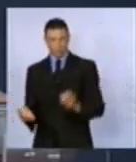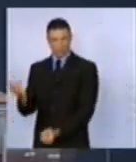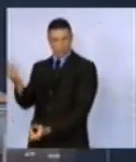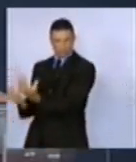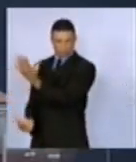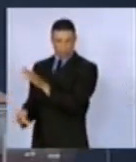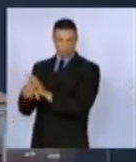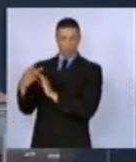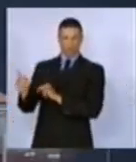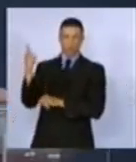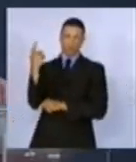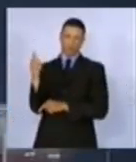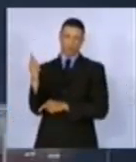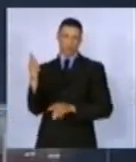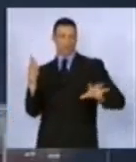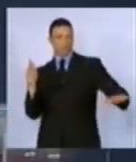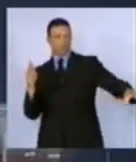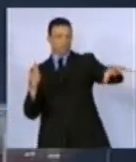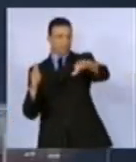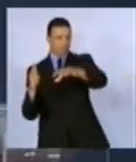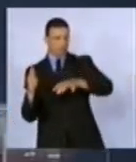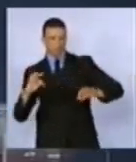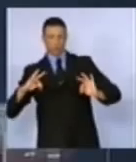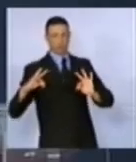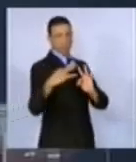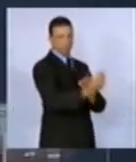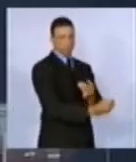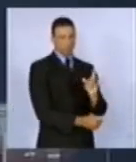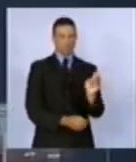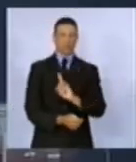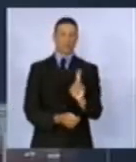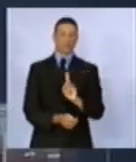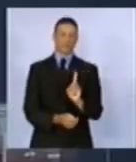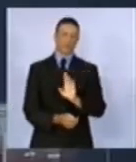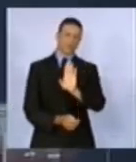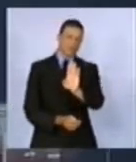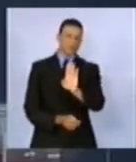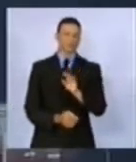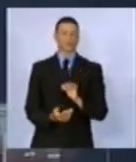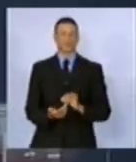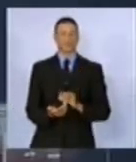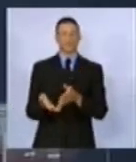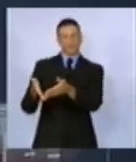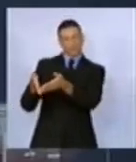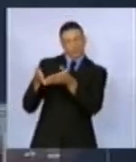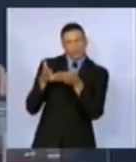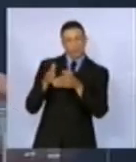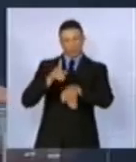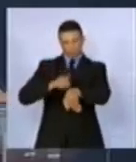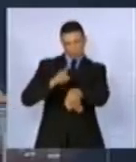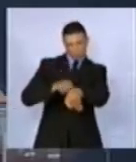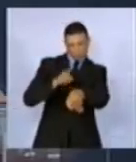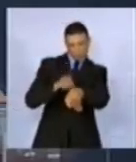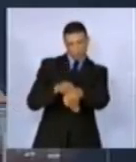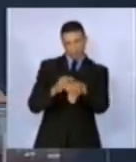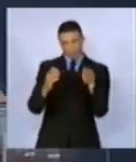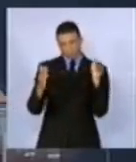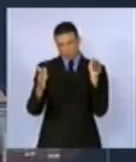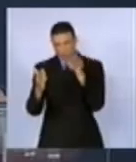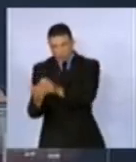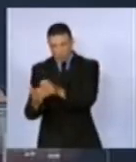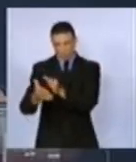estado e não a média de todas as unidades o por que nós pedimos essa questão do prazo dessa dilatação e da